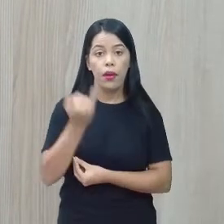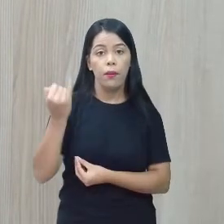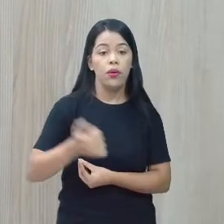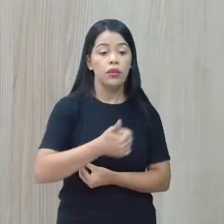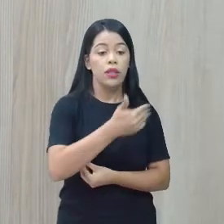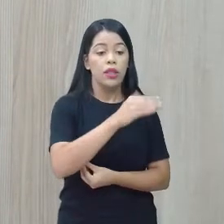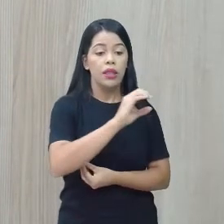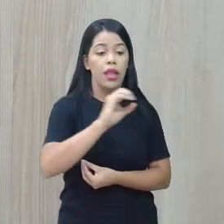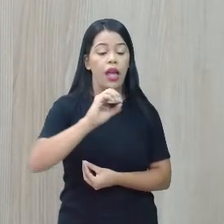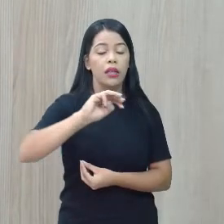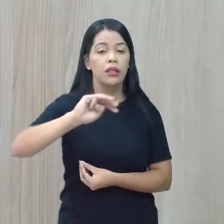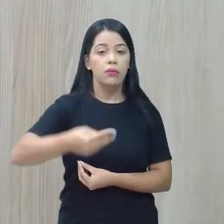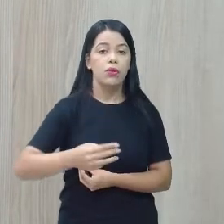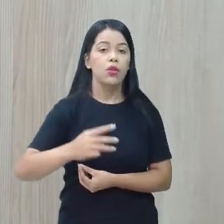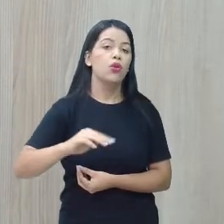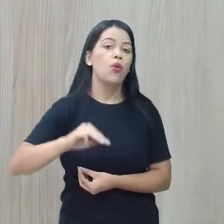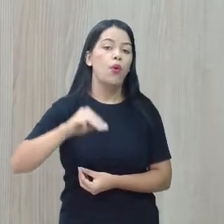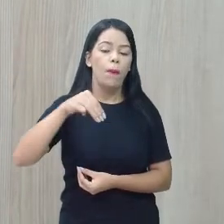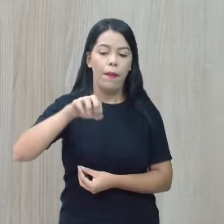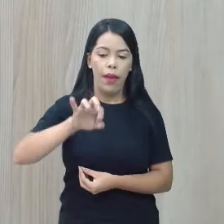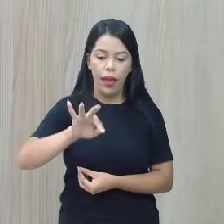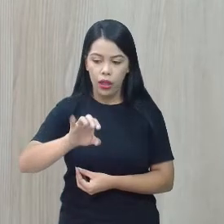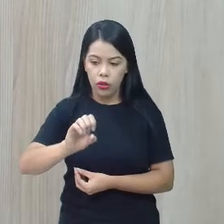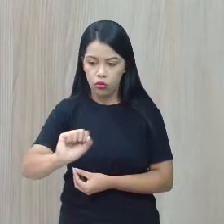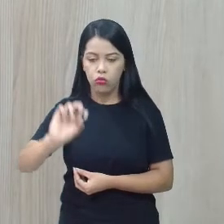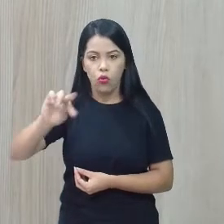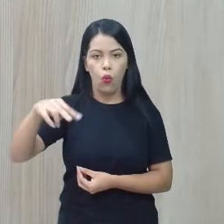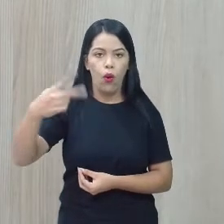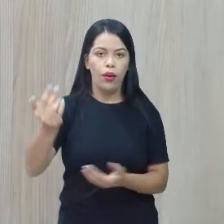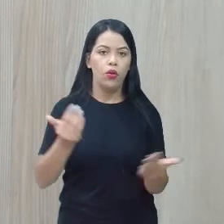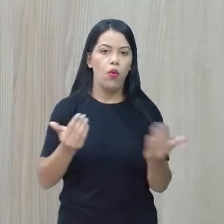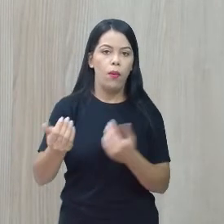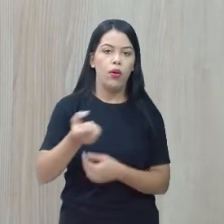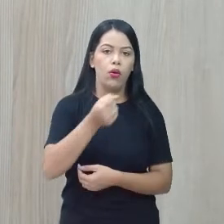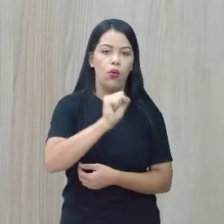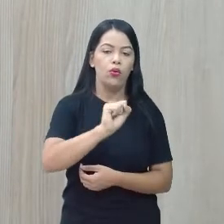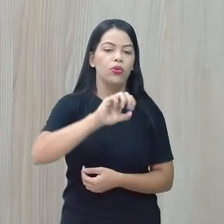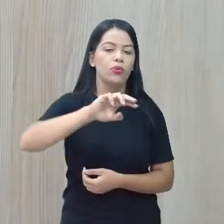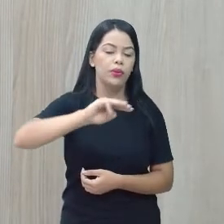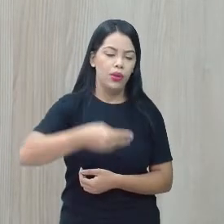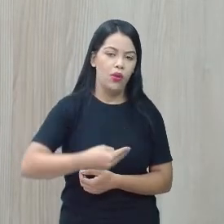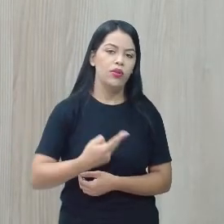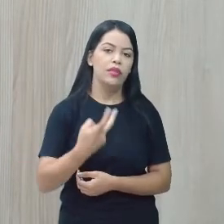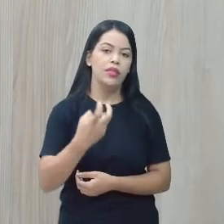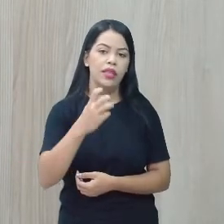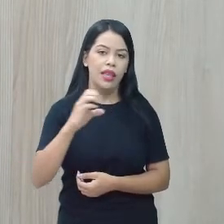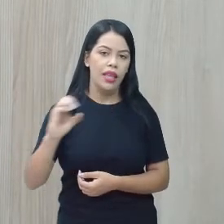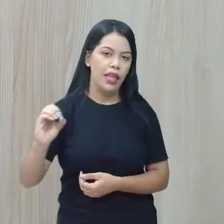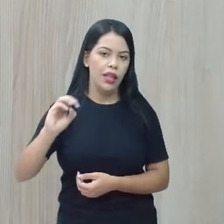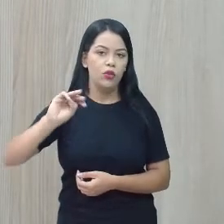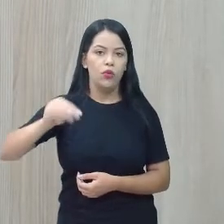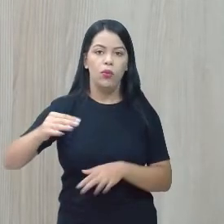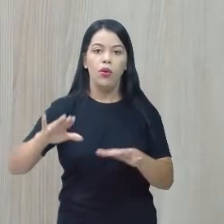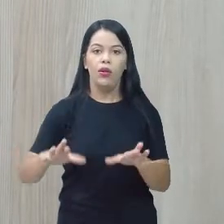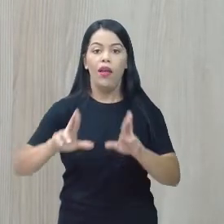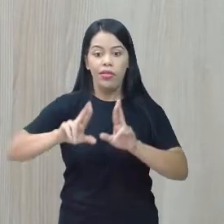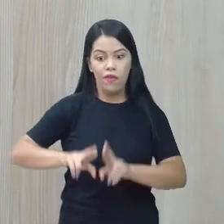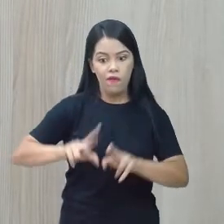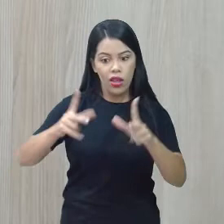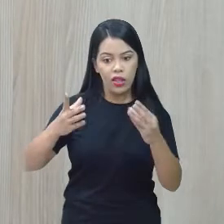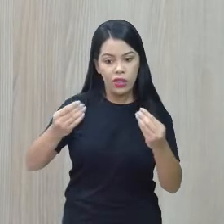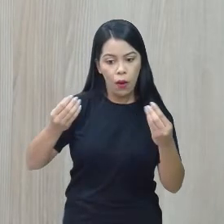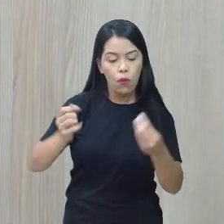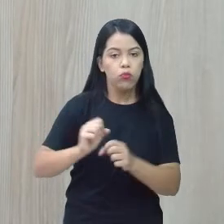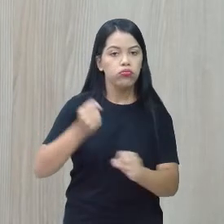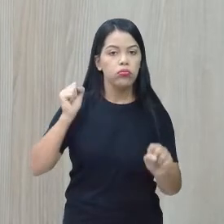metros quadrados em comparação aos 8.500.000. Então, a diferença aí, ela é muito grande. Por isso